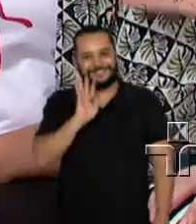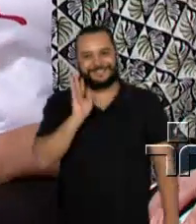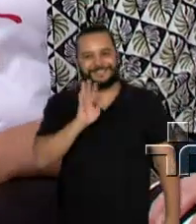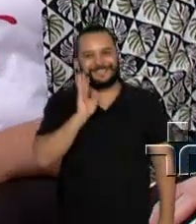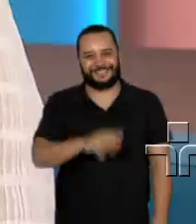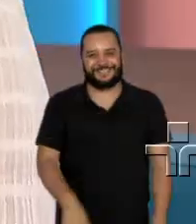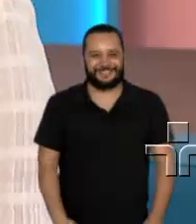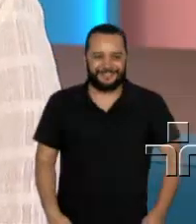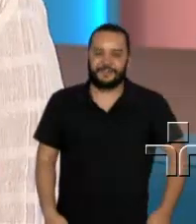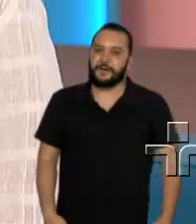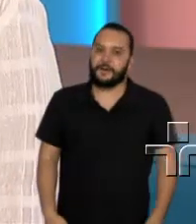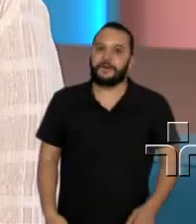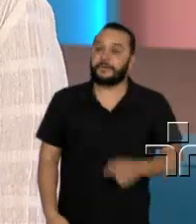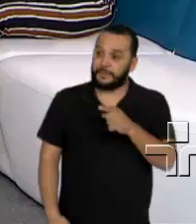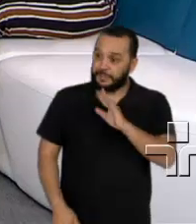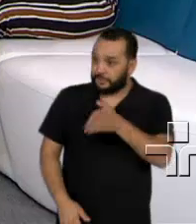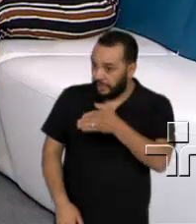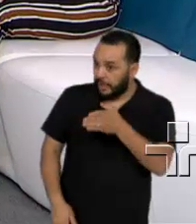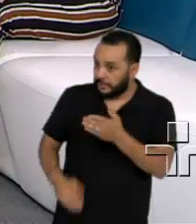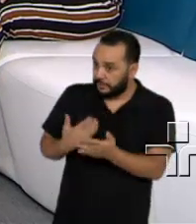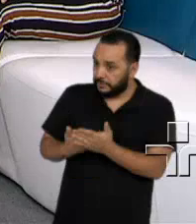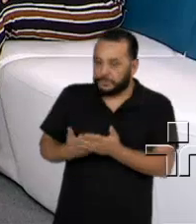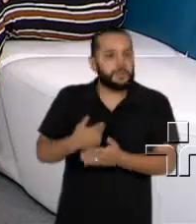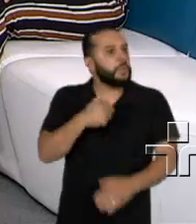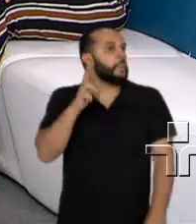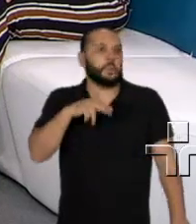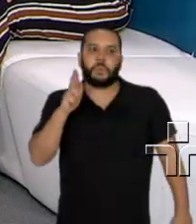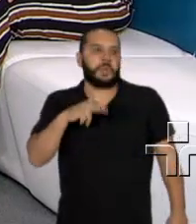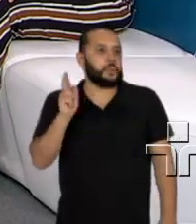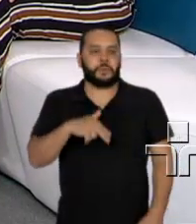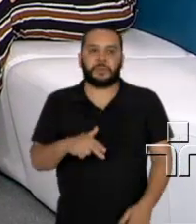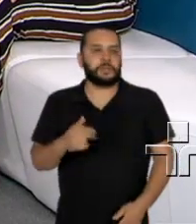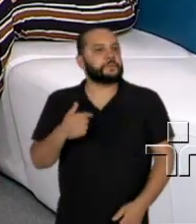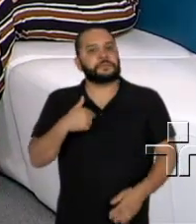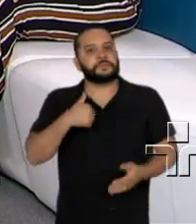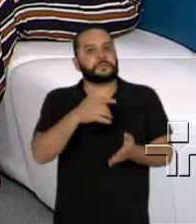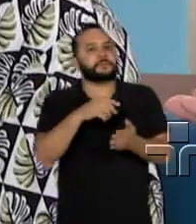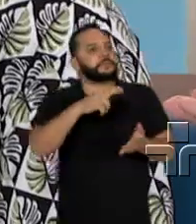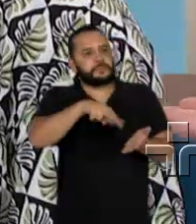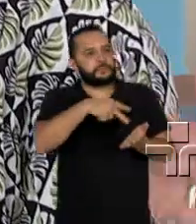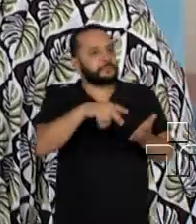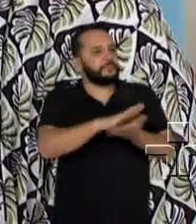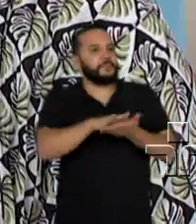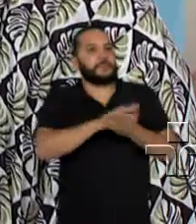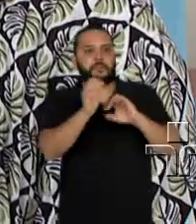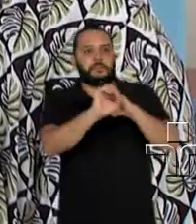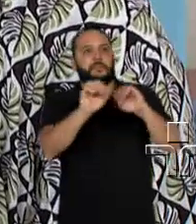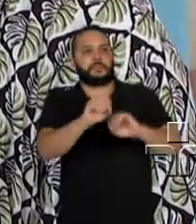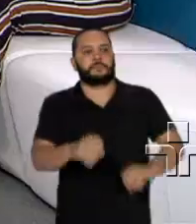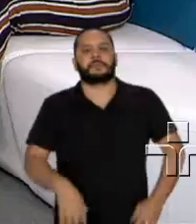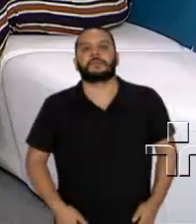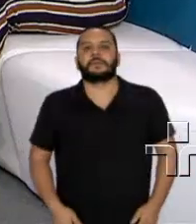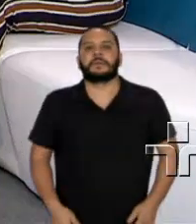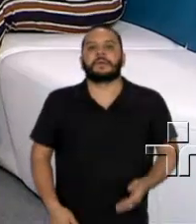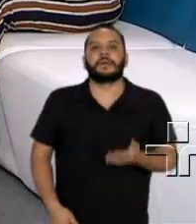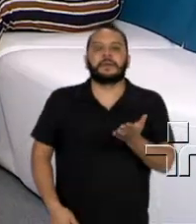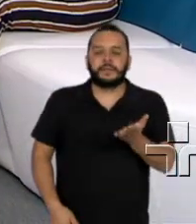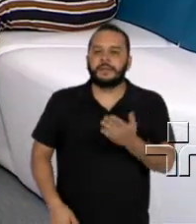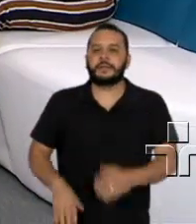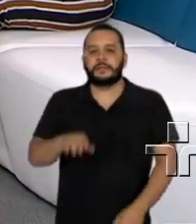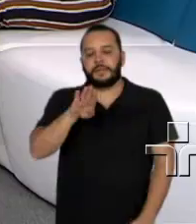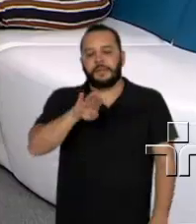também já não não é e não nunca fiz nada de dança e beatriz quais os